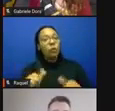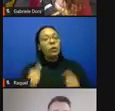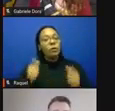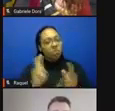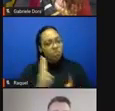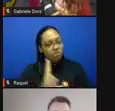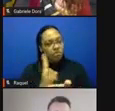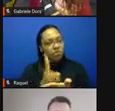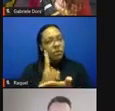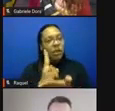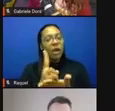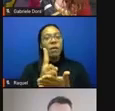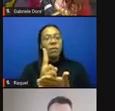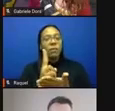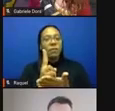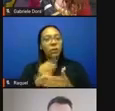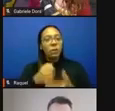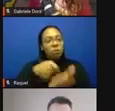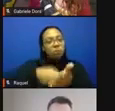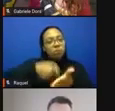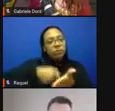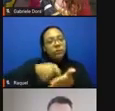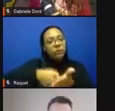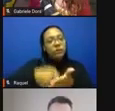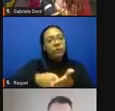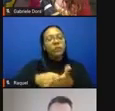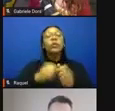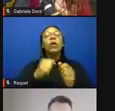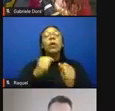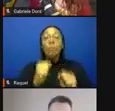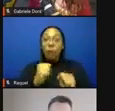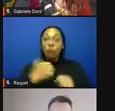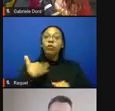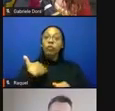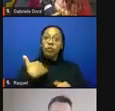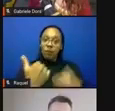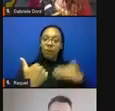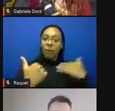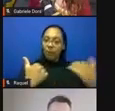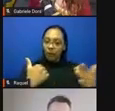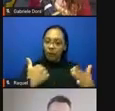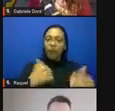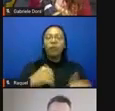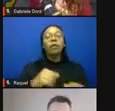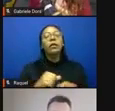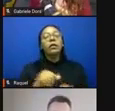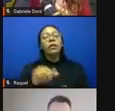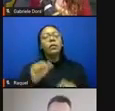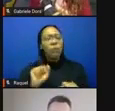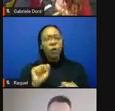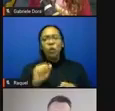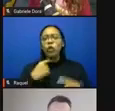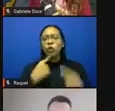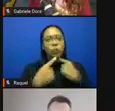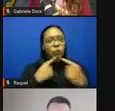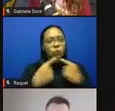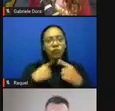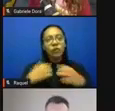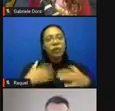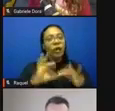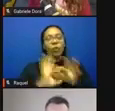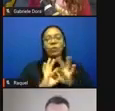comigo. Aqueles que assistem podem procurar as redes sociais que eu falei mais lá no começo, tirar qualquer dúvida, estamos à